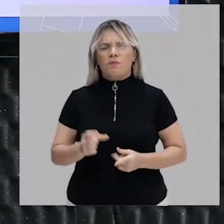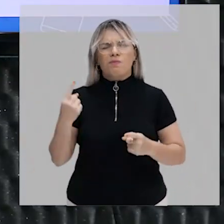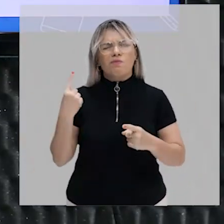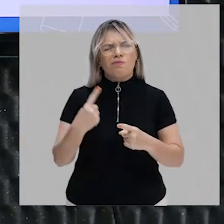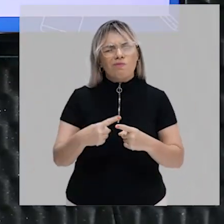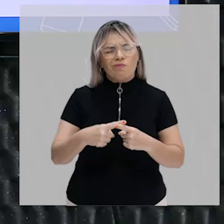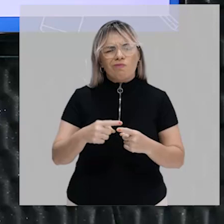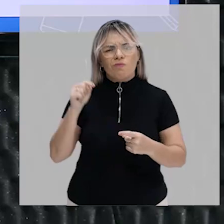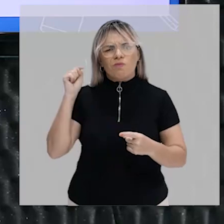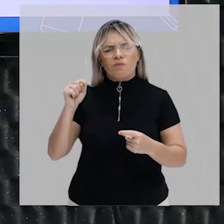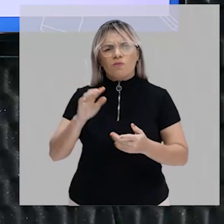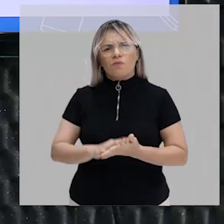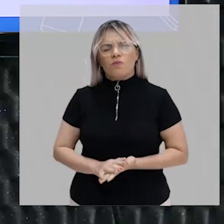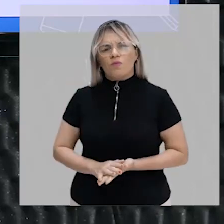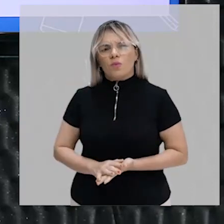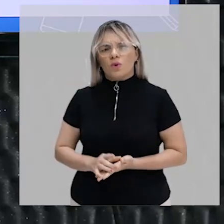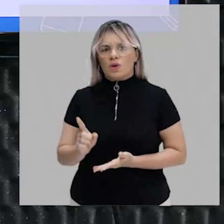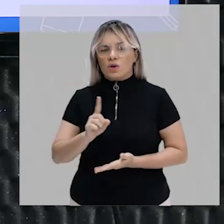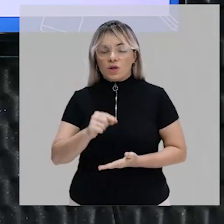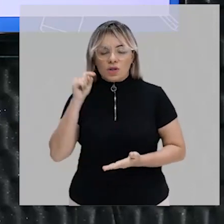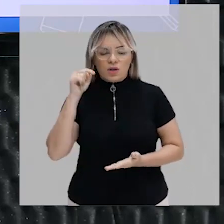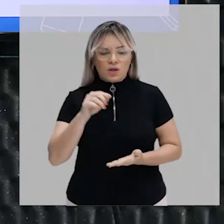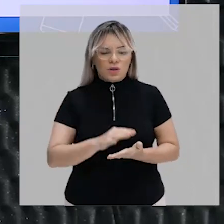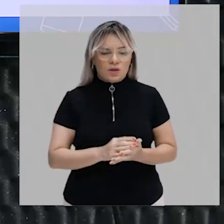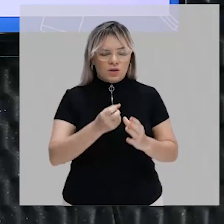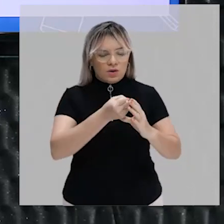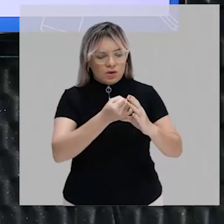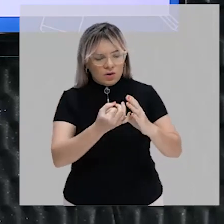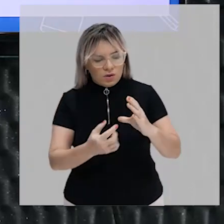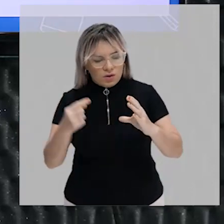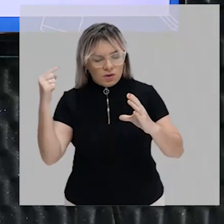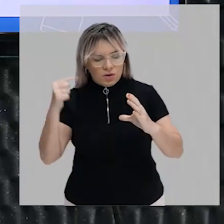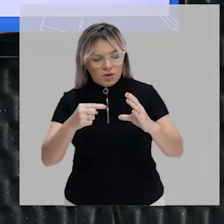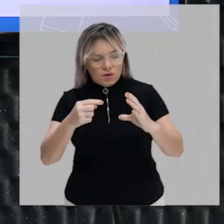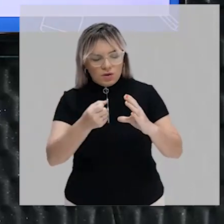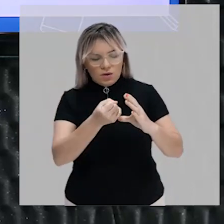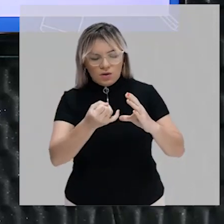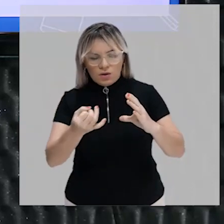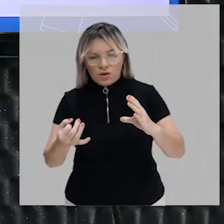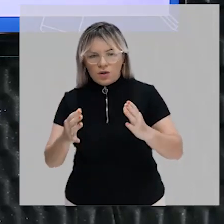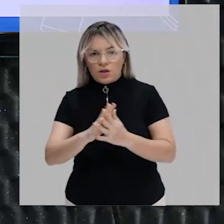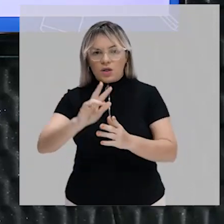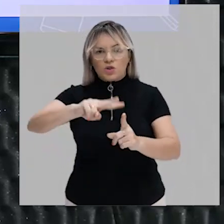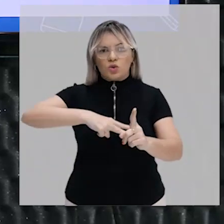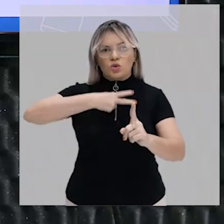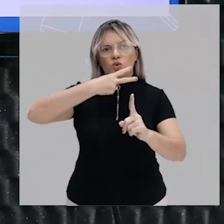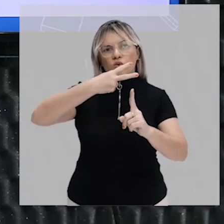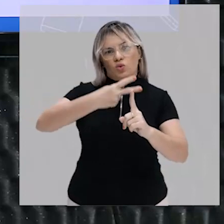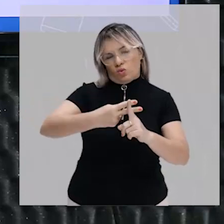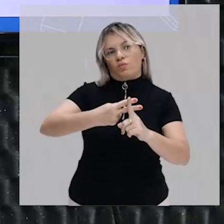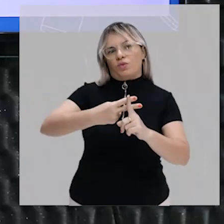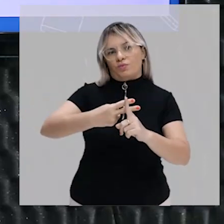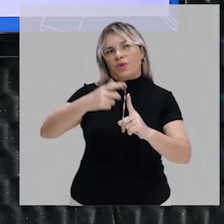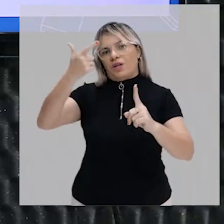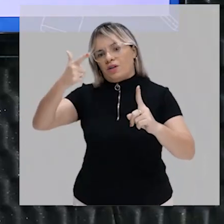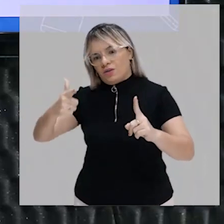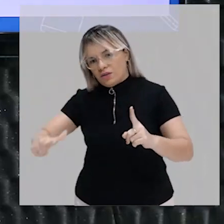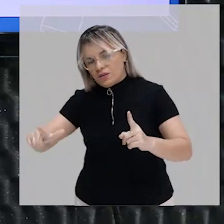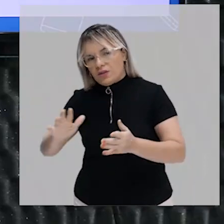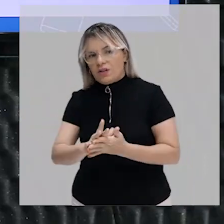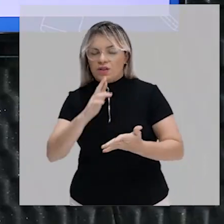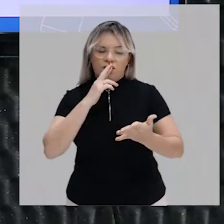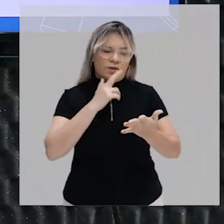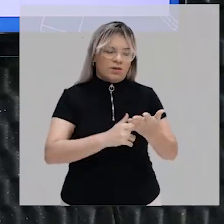Renata? Justamente para que a gente não confira esses elementos em duplicidade, tá? E aí aquele resultado não